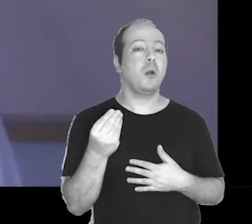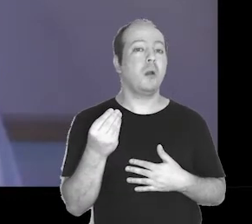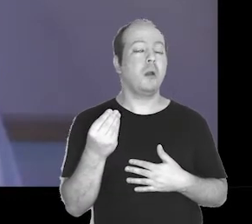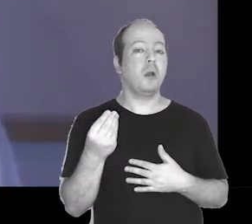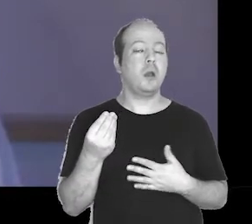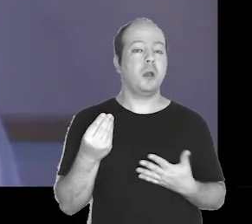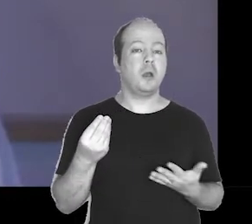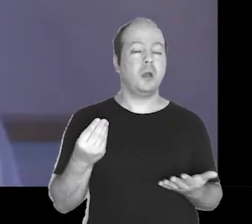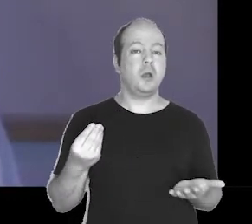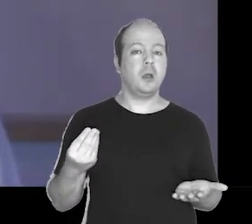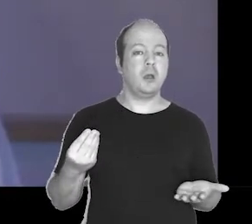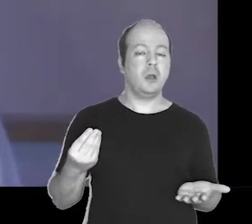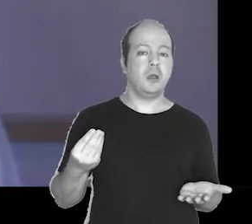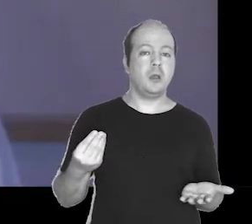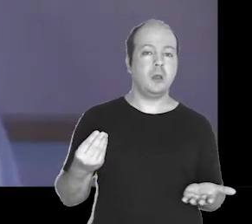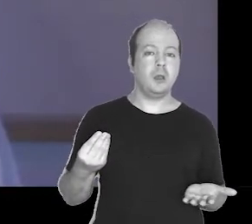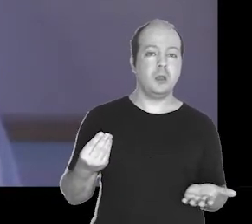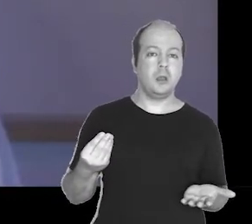Leonardo,